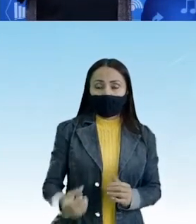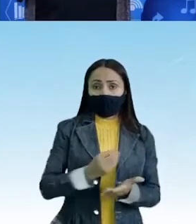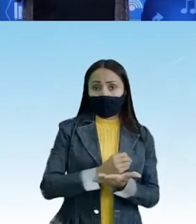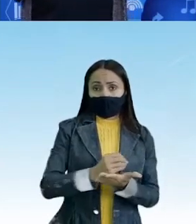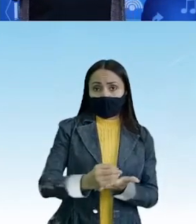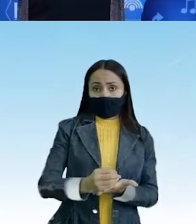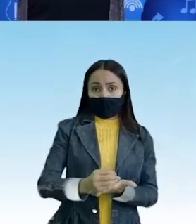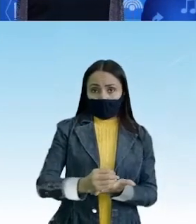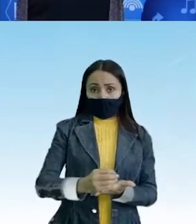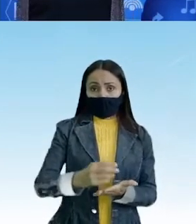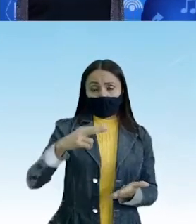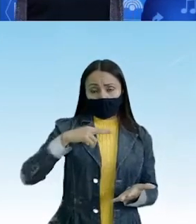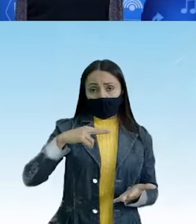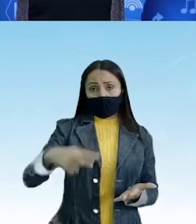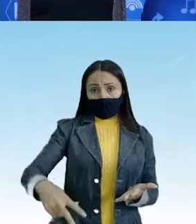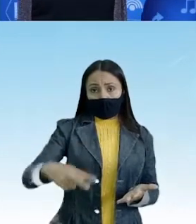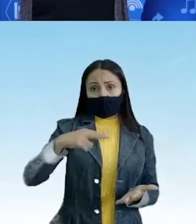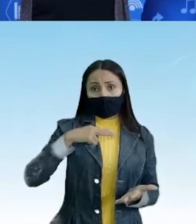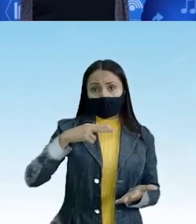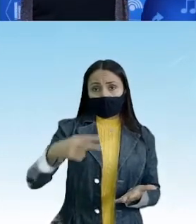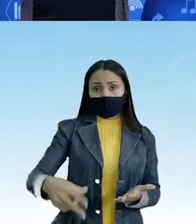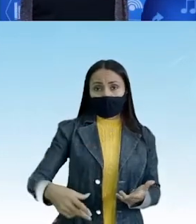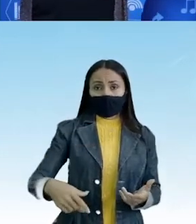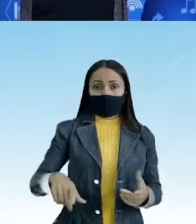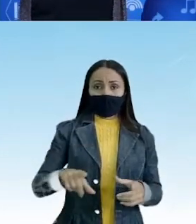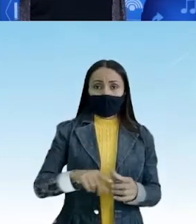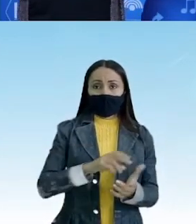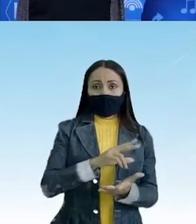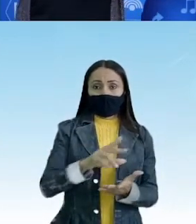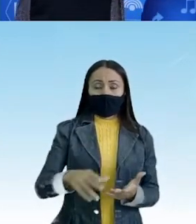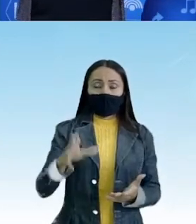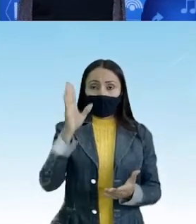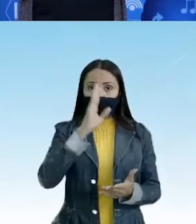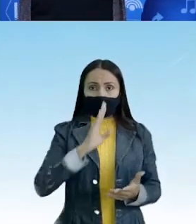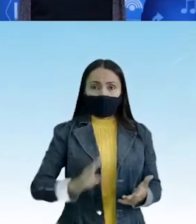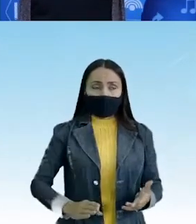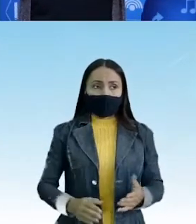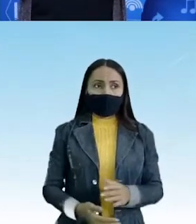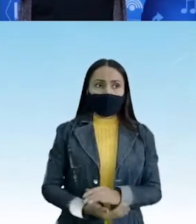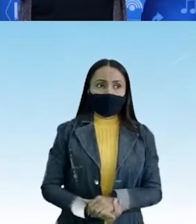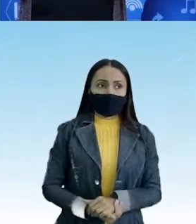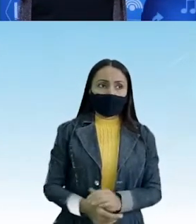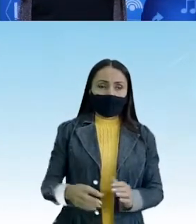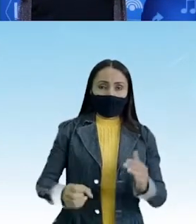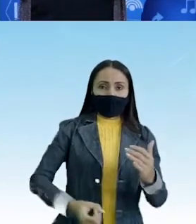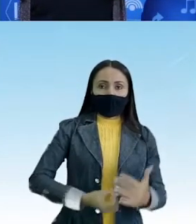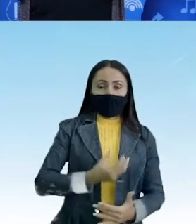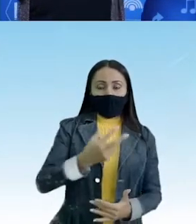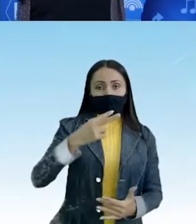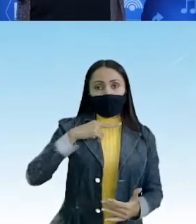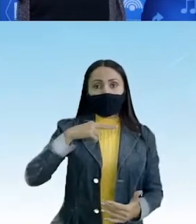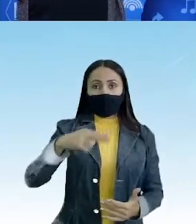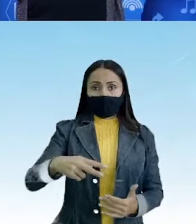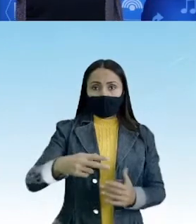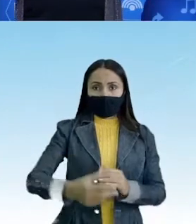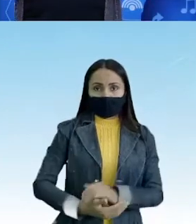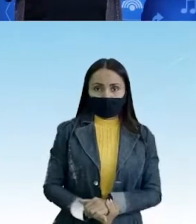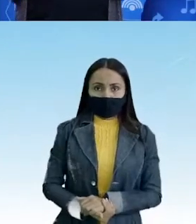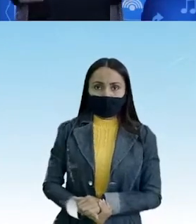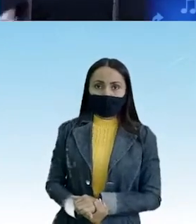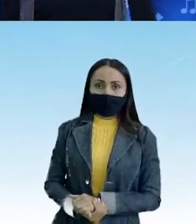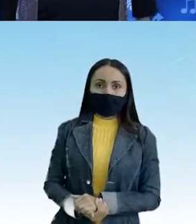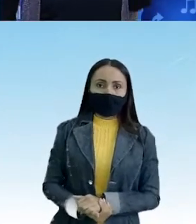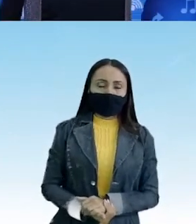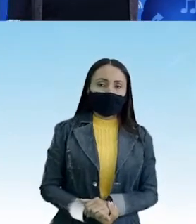portuguesa, só que a gente fez uma variação brasileira, mas a de origem portuguesa, bom? A